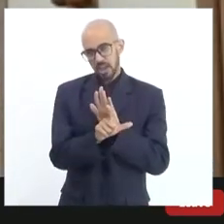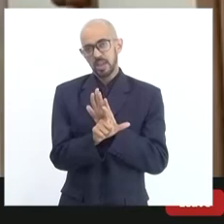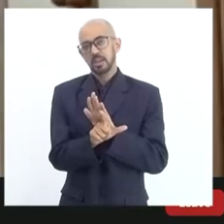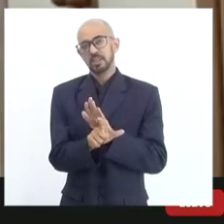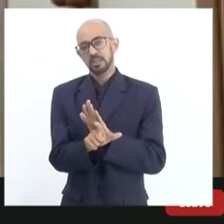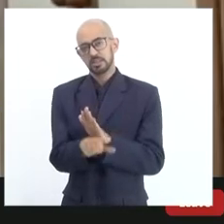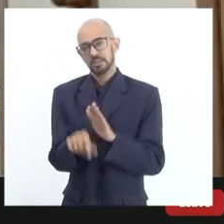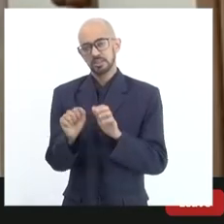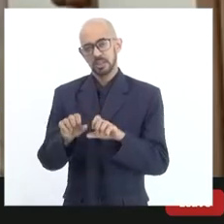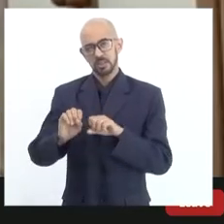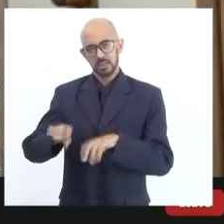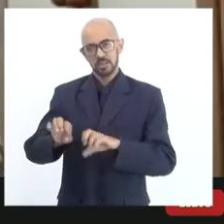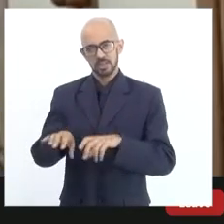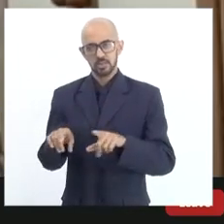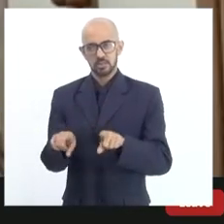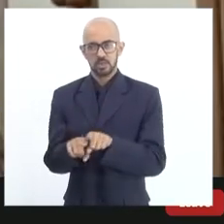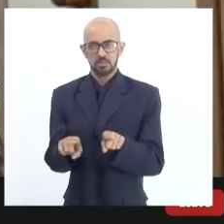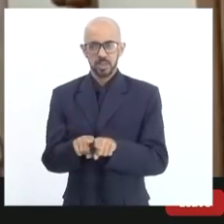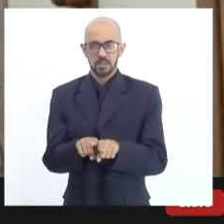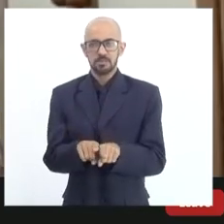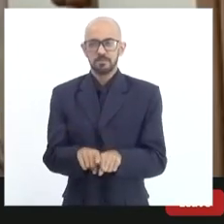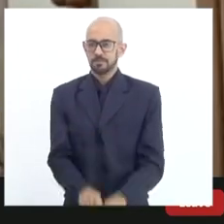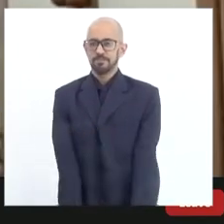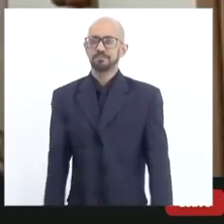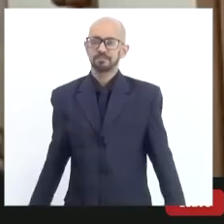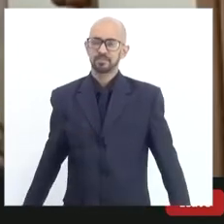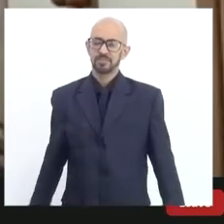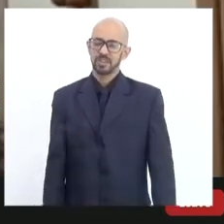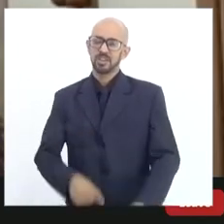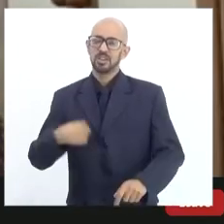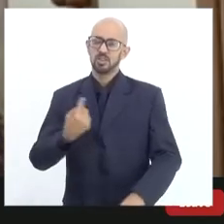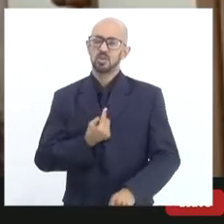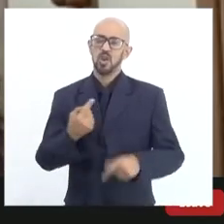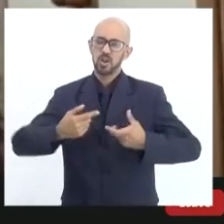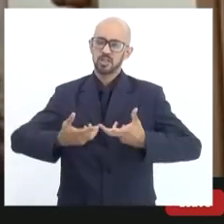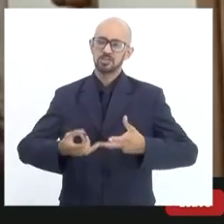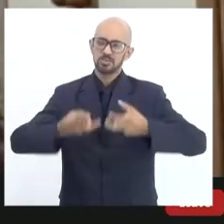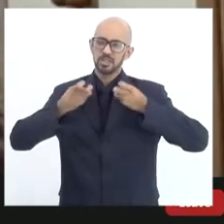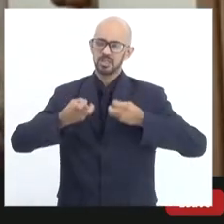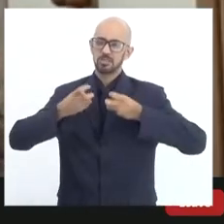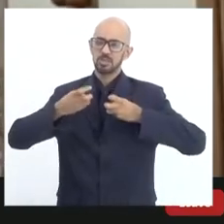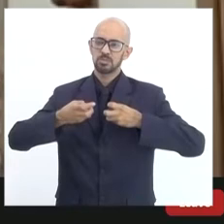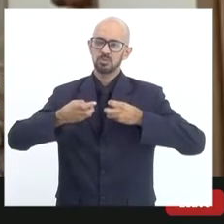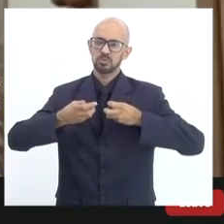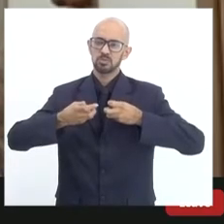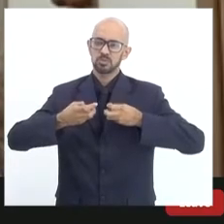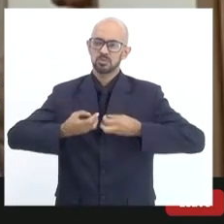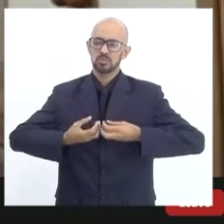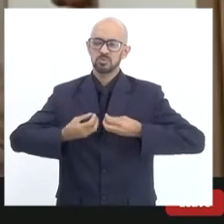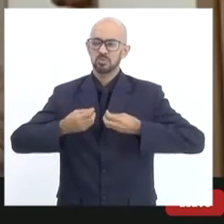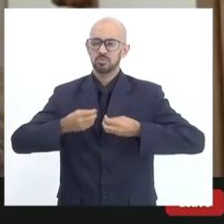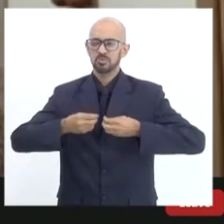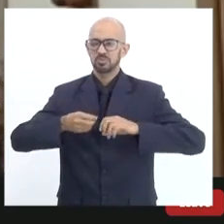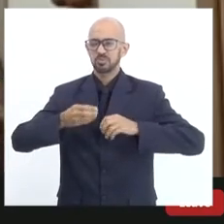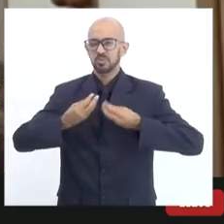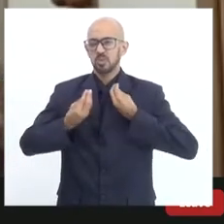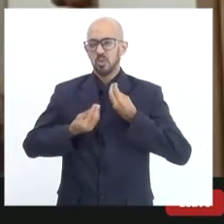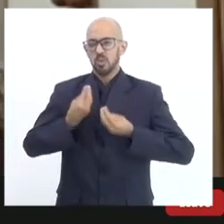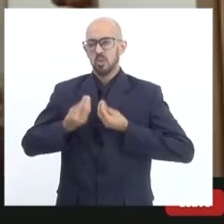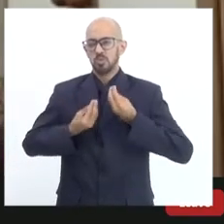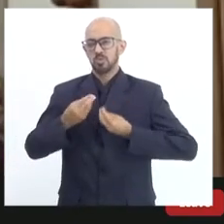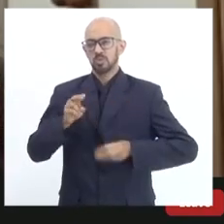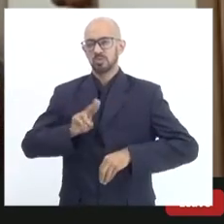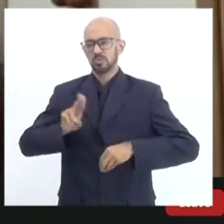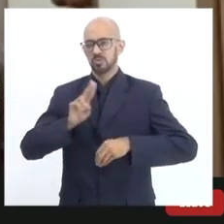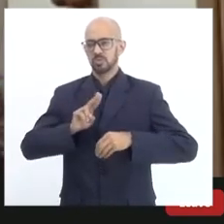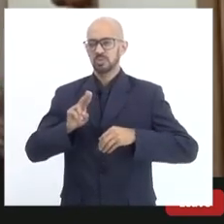Educação, LDB, e a gente ainda vê ela pouco utilizada, utilizada de